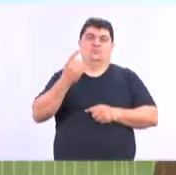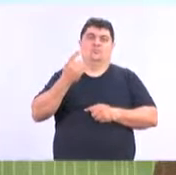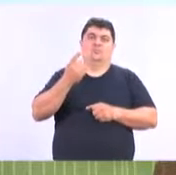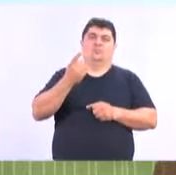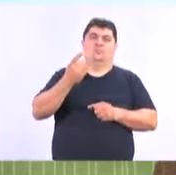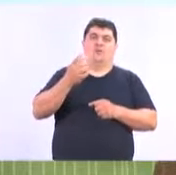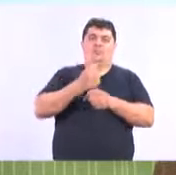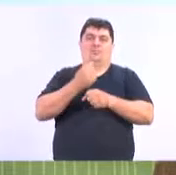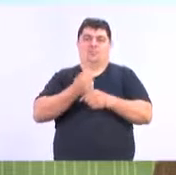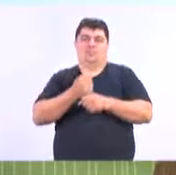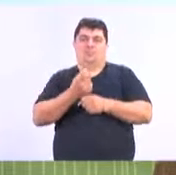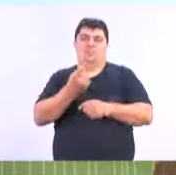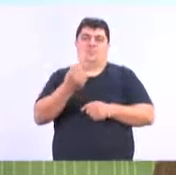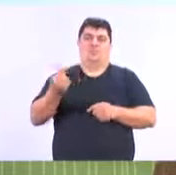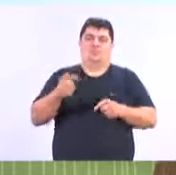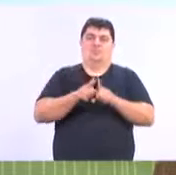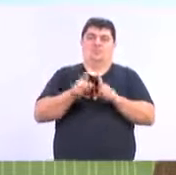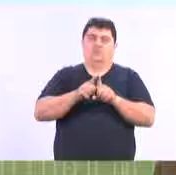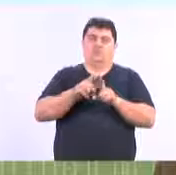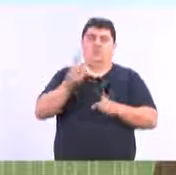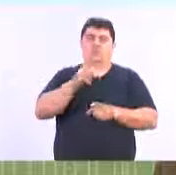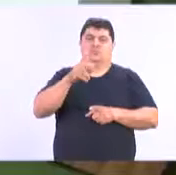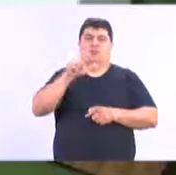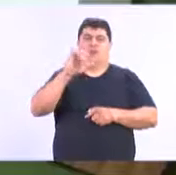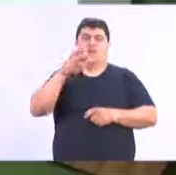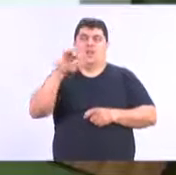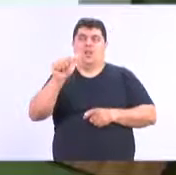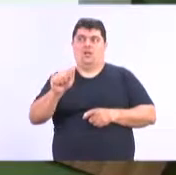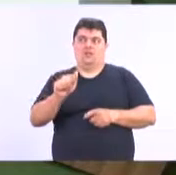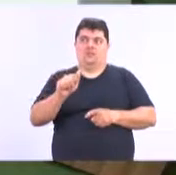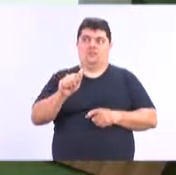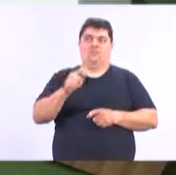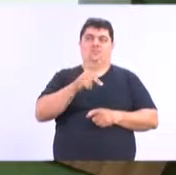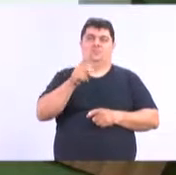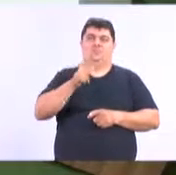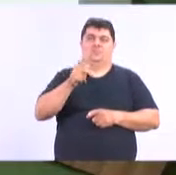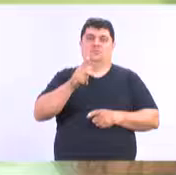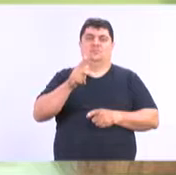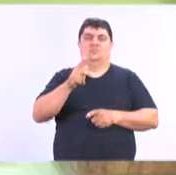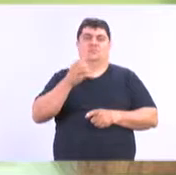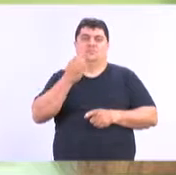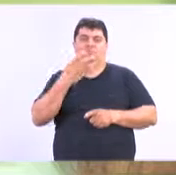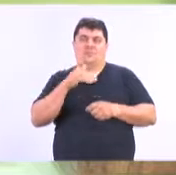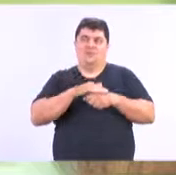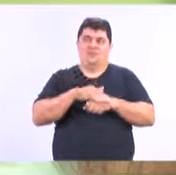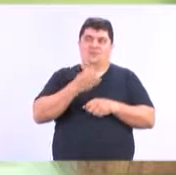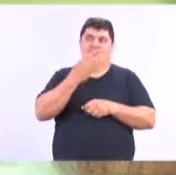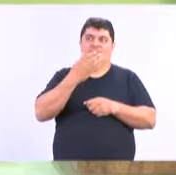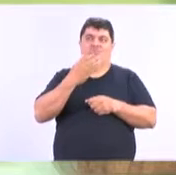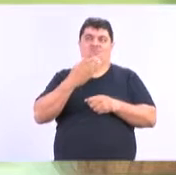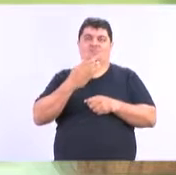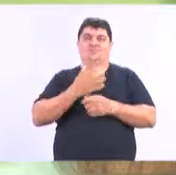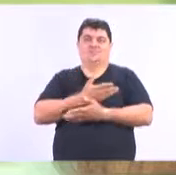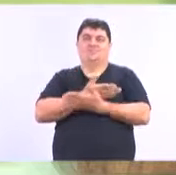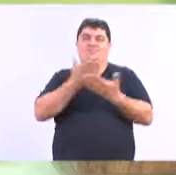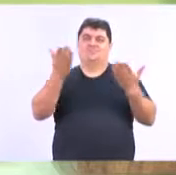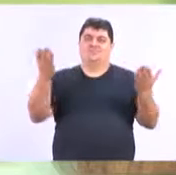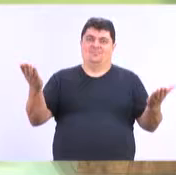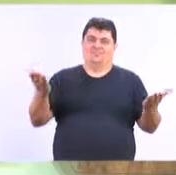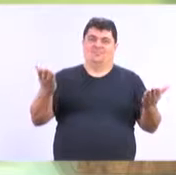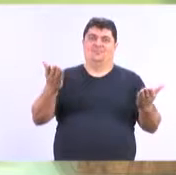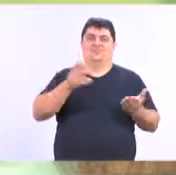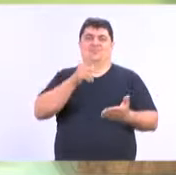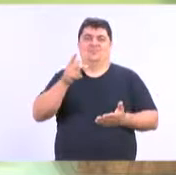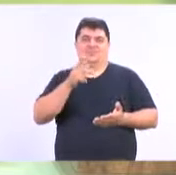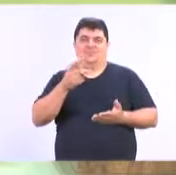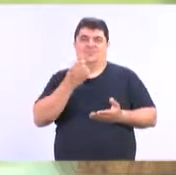Custos. E junto com a gente aqui está a professora Leila. Boa noite, professora Leila. Boa noite, professor Adriano. Boa noite, queridos. Boa noite a todos os